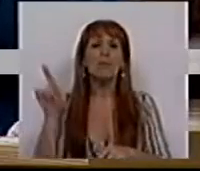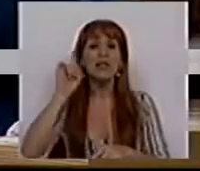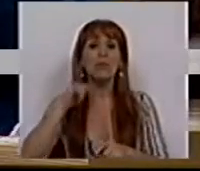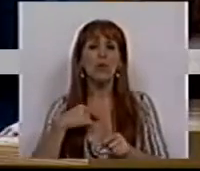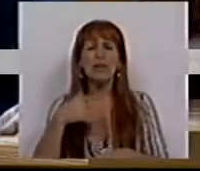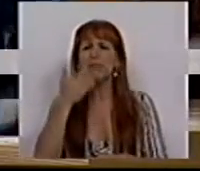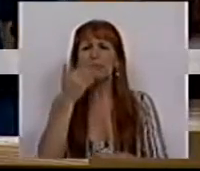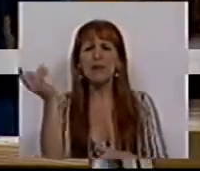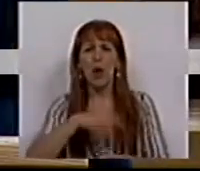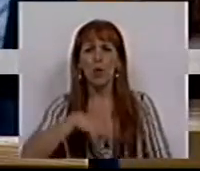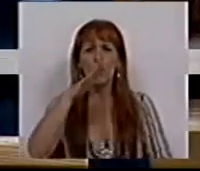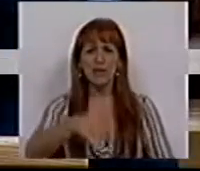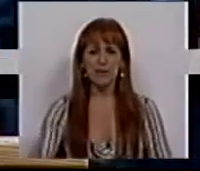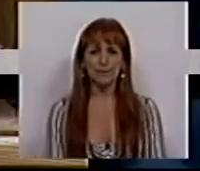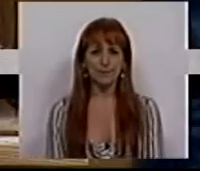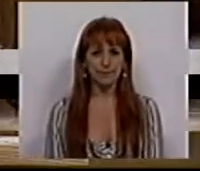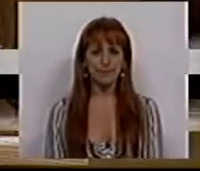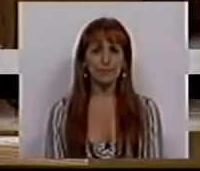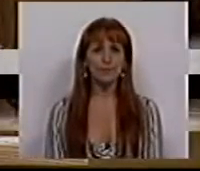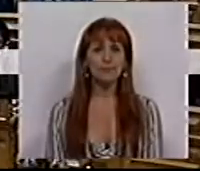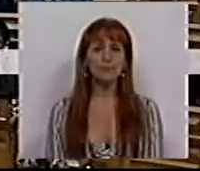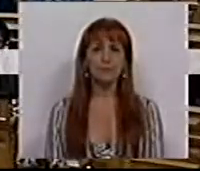tudo sem demagogia disso.